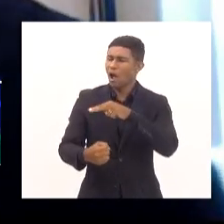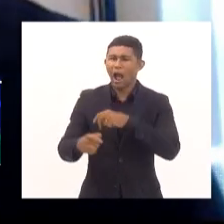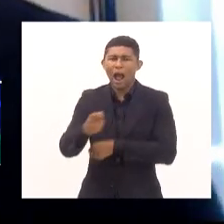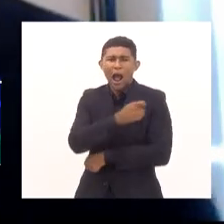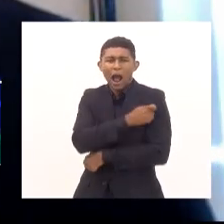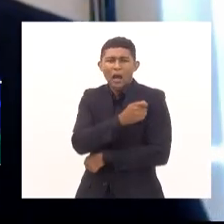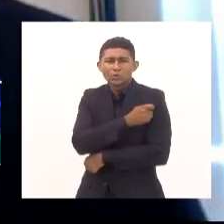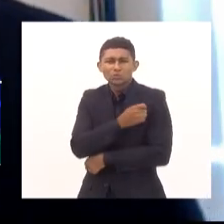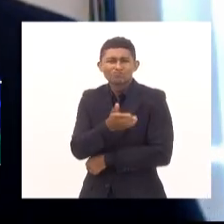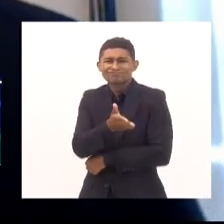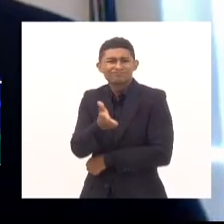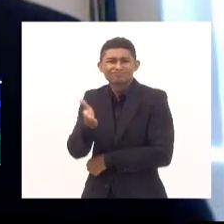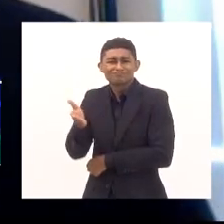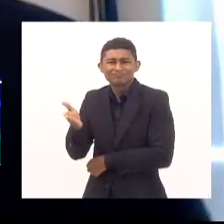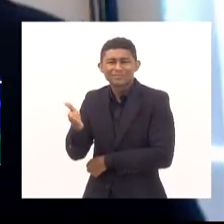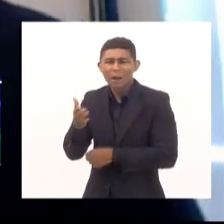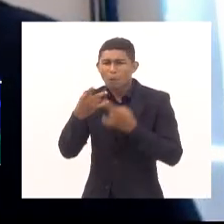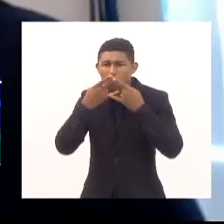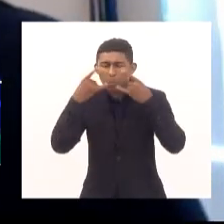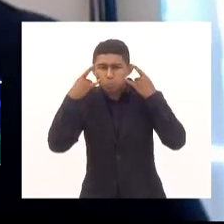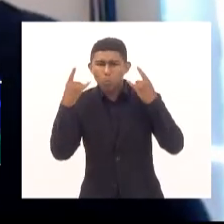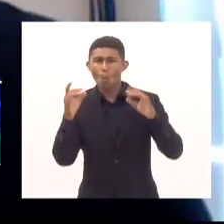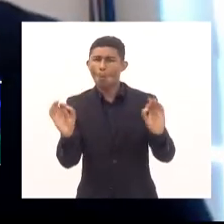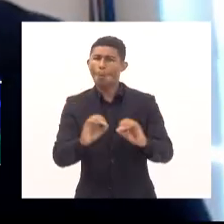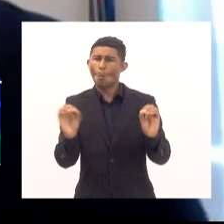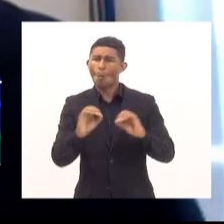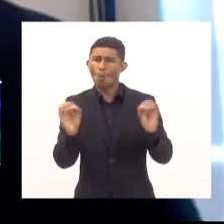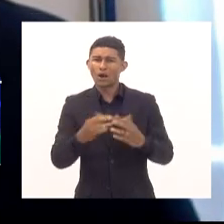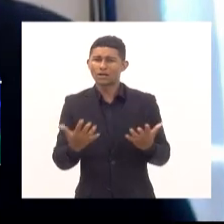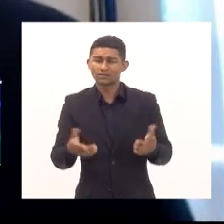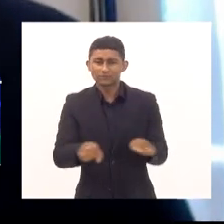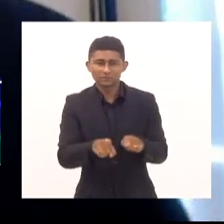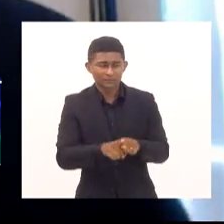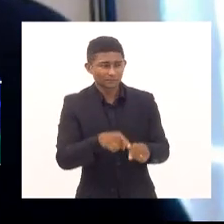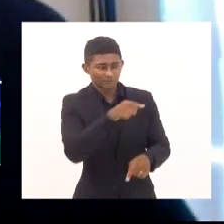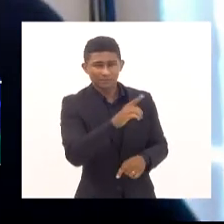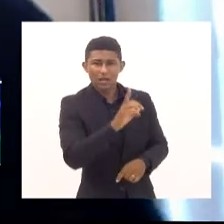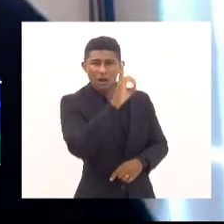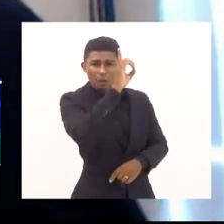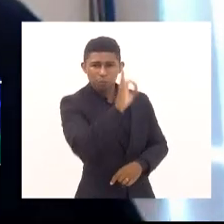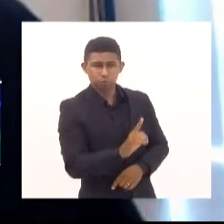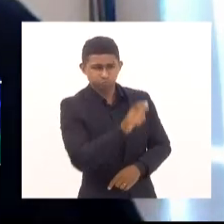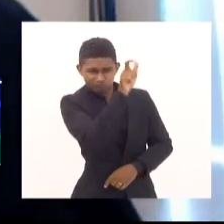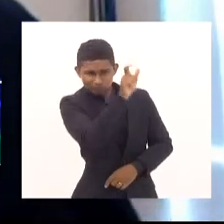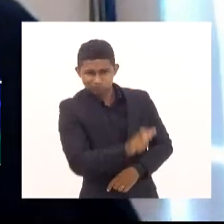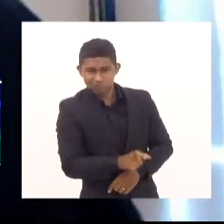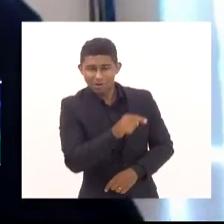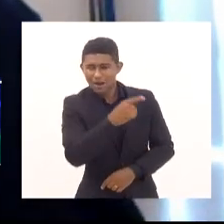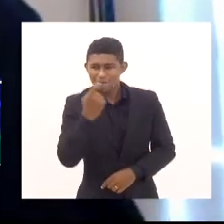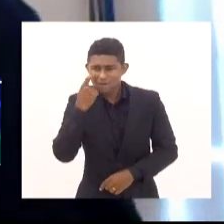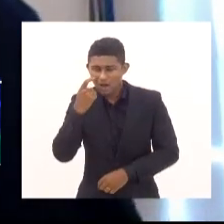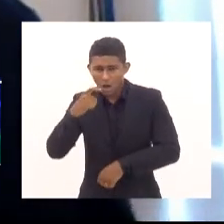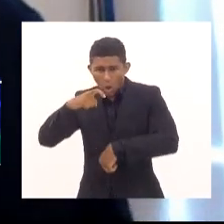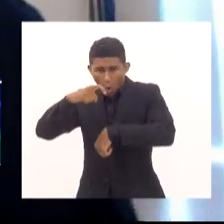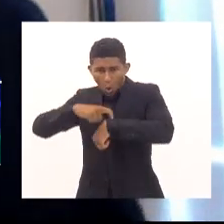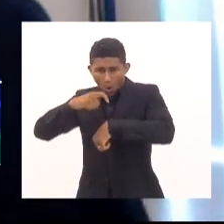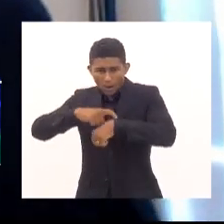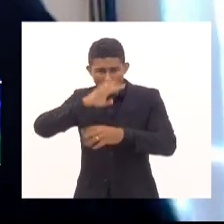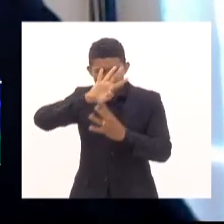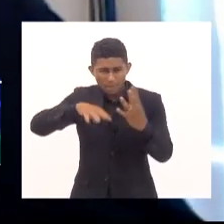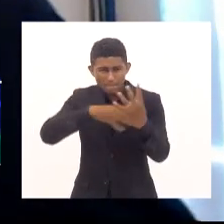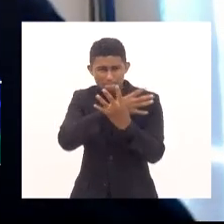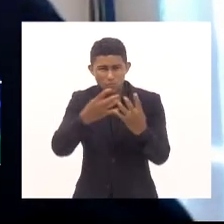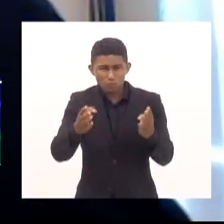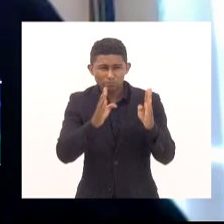para colocar. Não pensem que é fácil um diretor ter que se desdobrar entre fechar uma grade de horários, quando uma parte dos